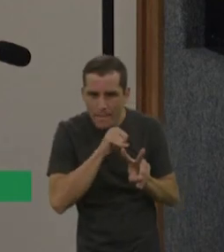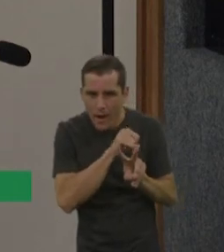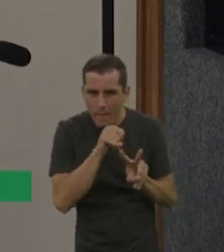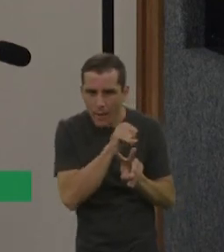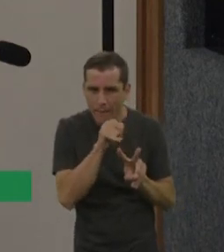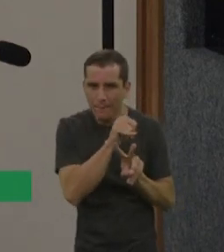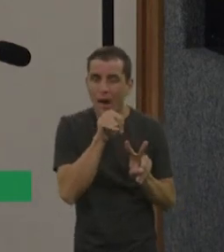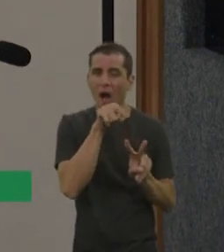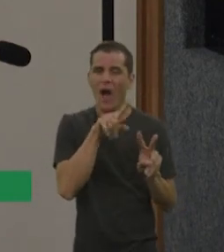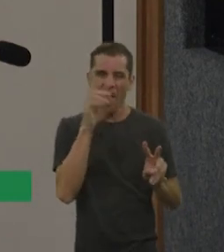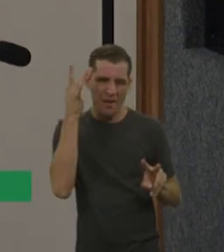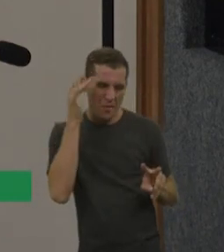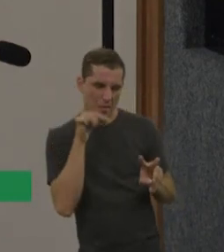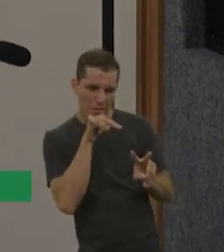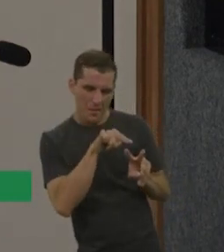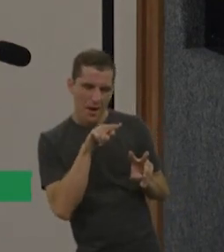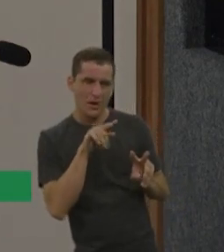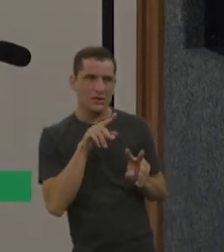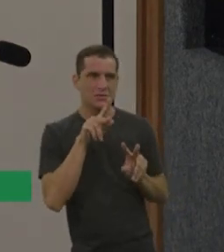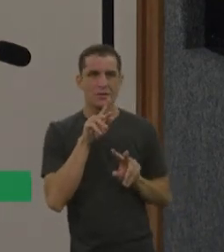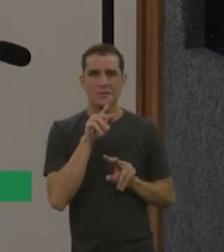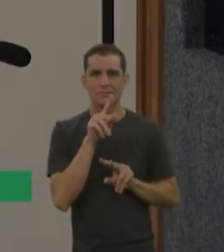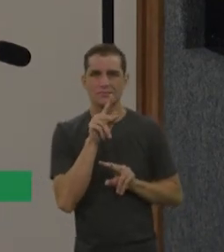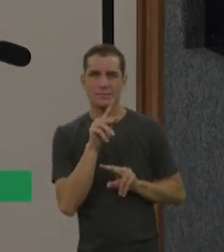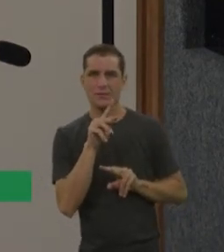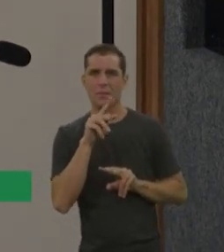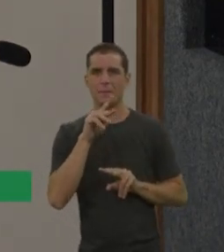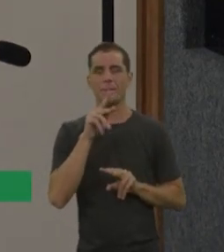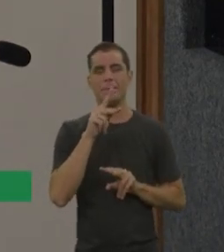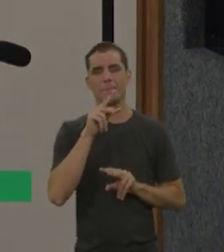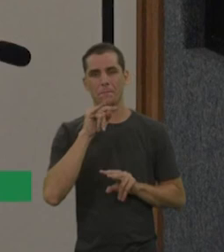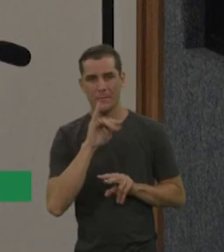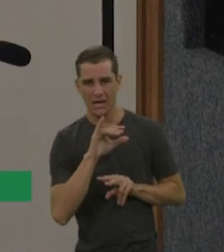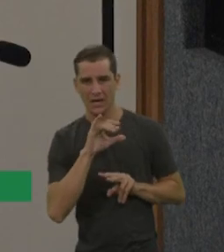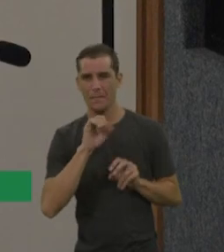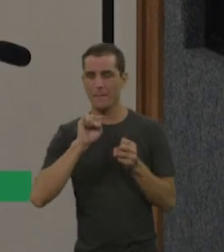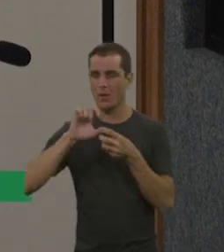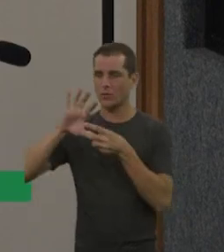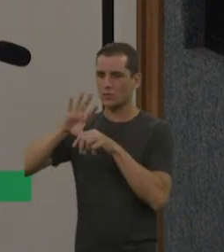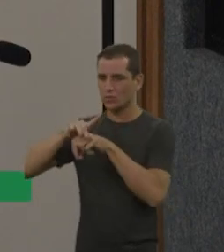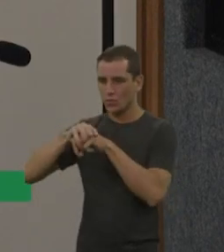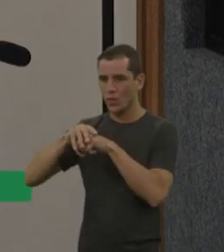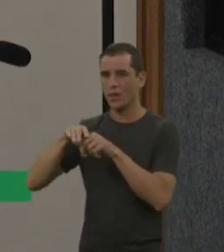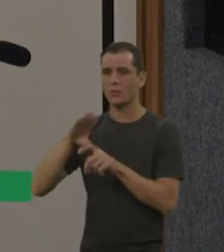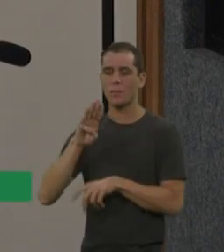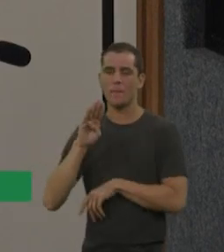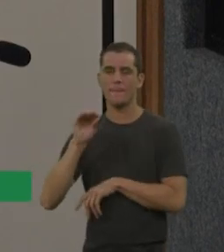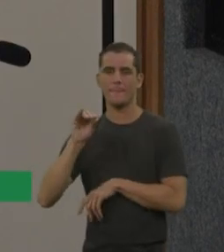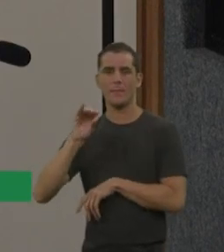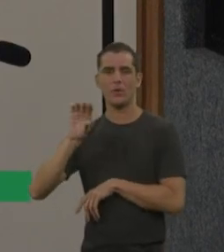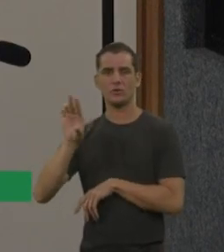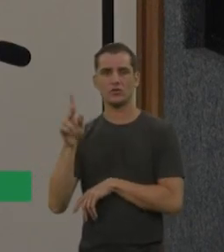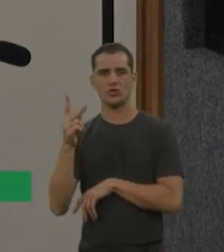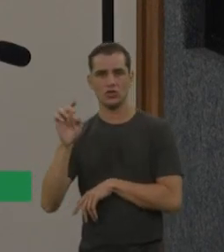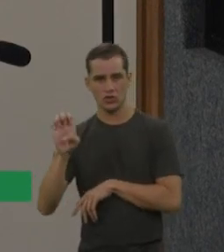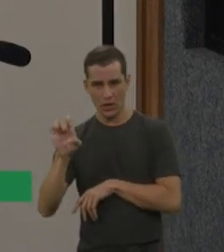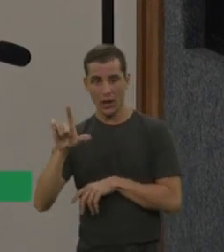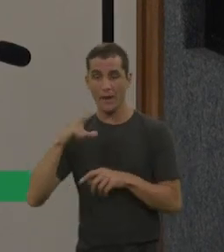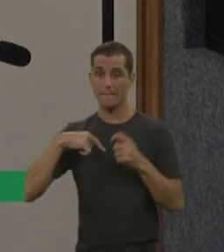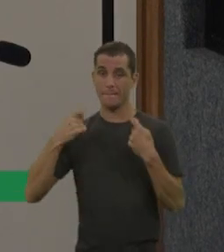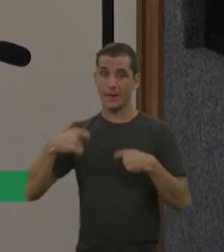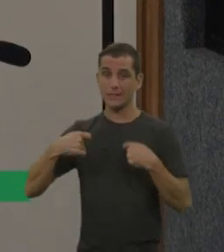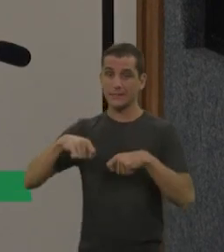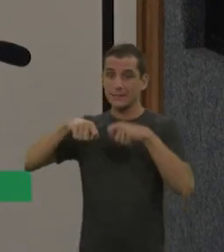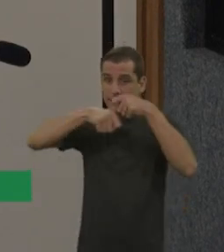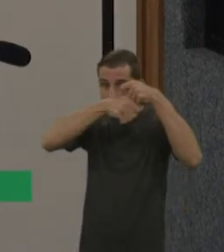Pode ser Niemann-Pick, pode ser deficiência de lipase ácida, pode ser Gaucher. Então, eu vou fazer um painel que contempla vários genes